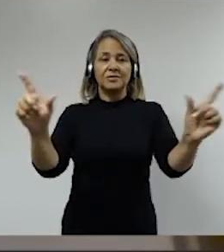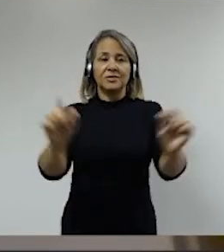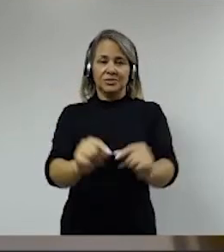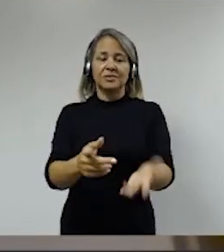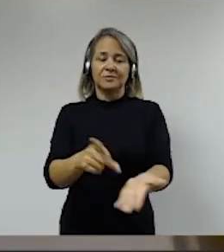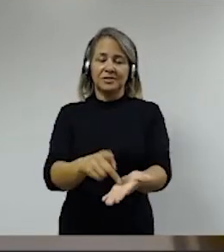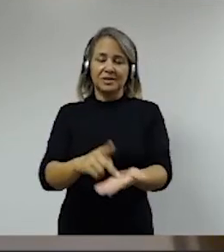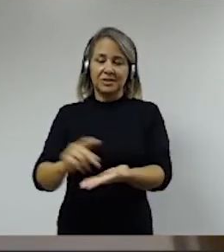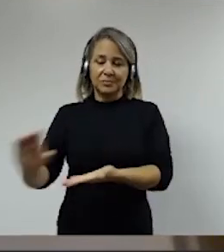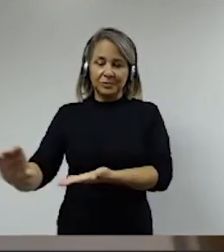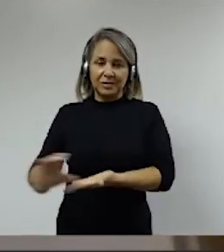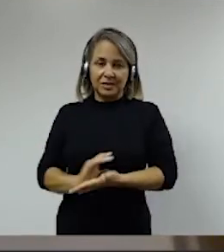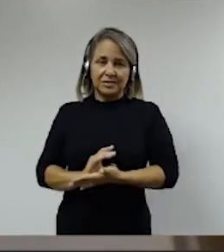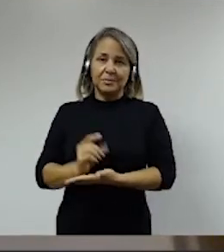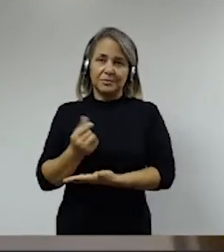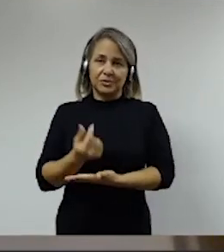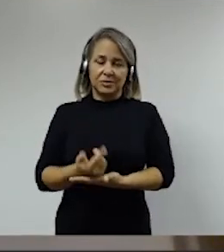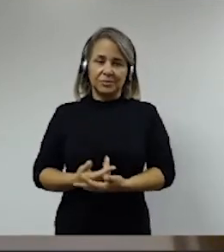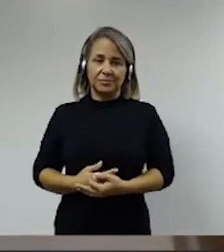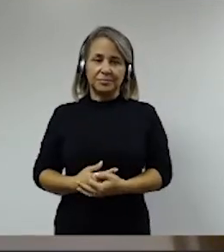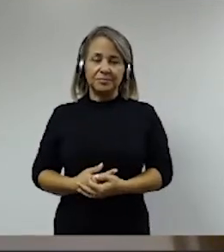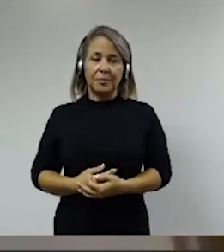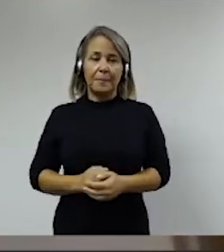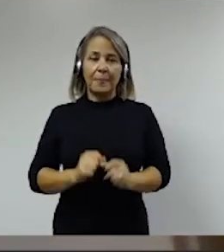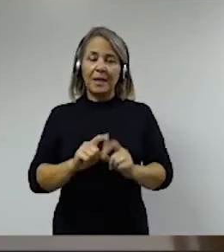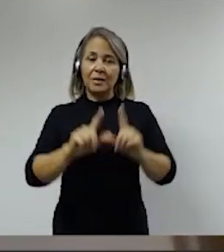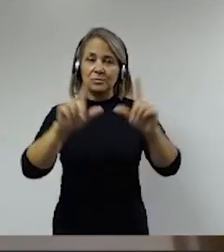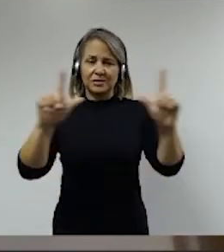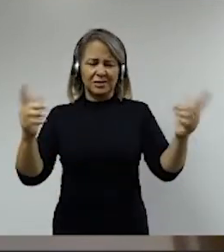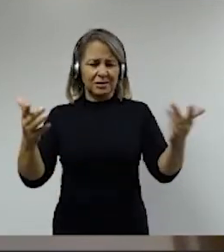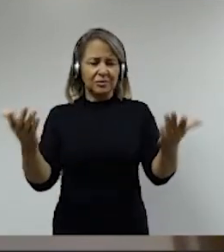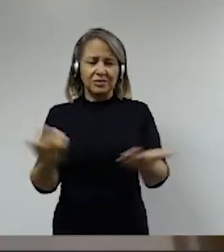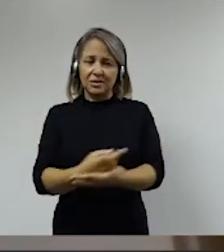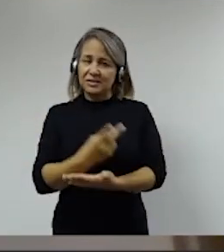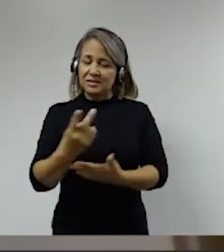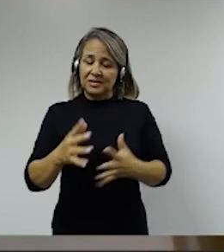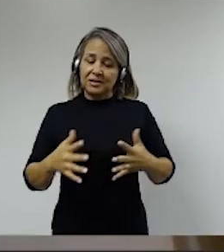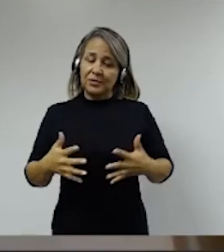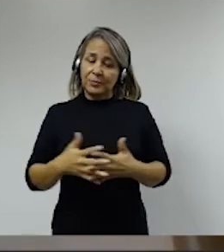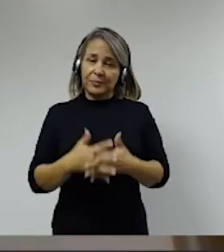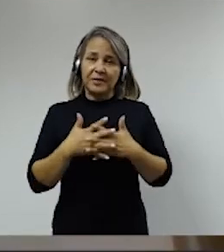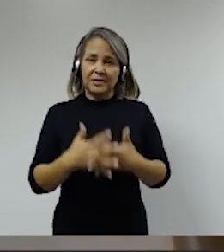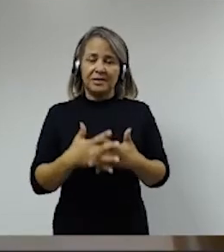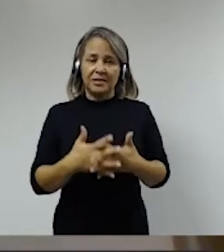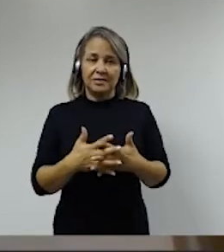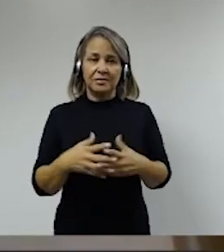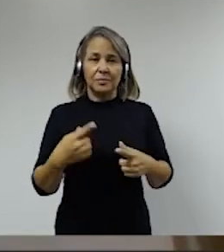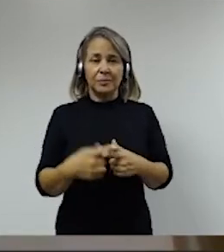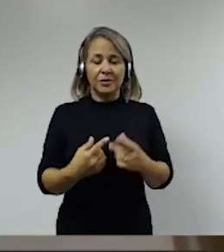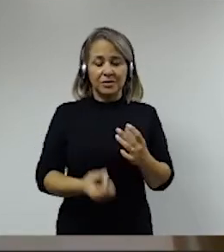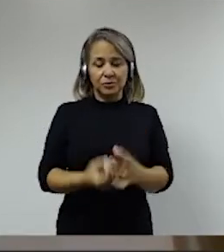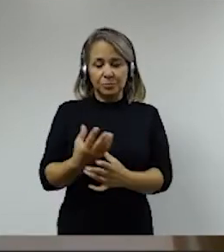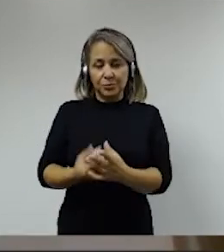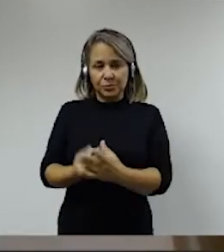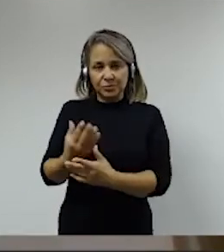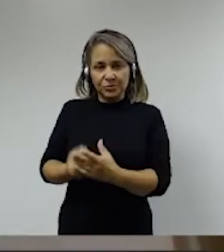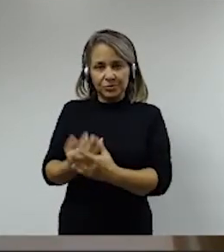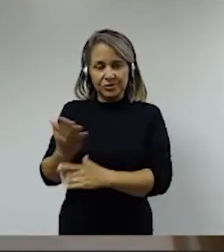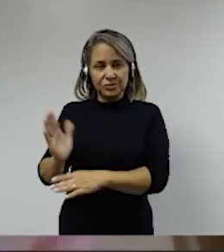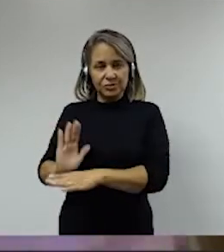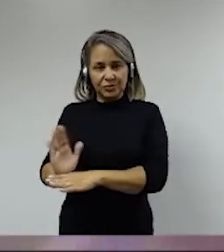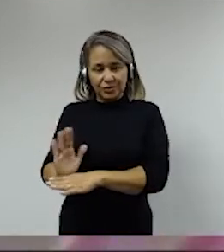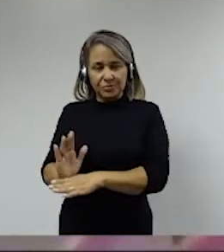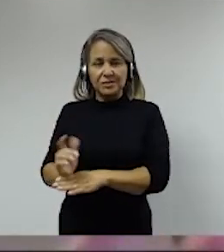né? Então, o cenário é um cenário bastante complicado, porque as produções